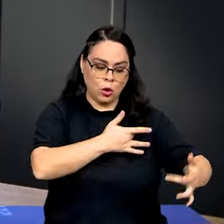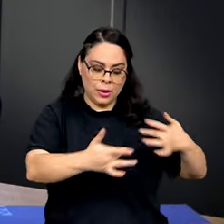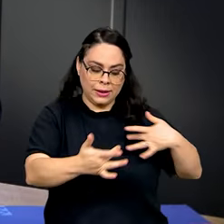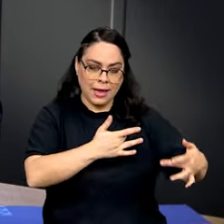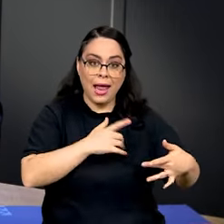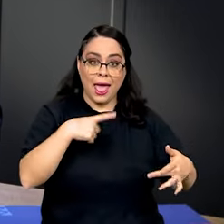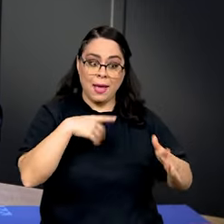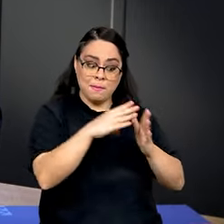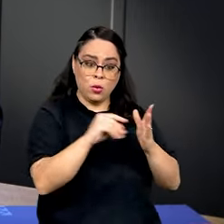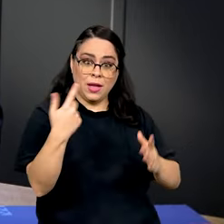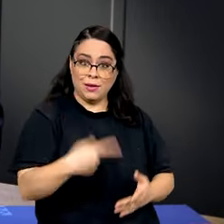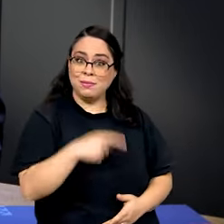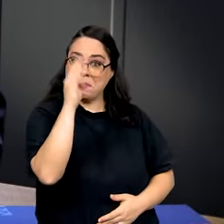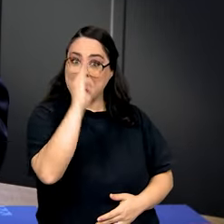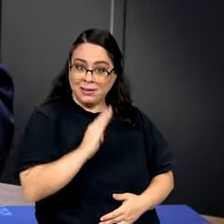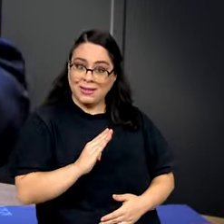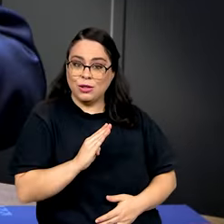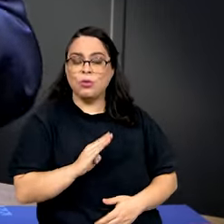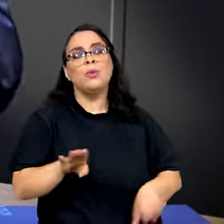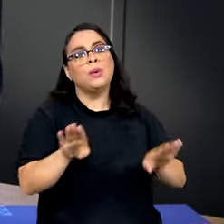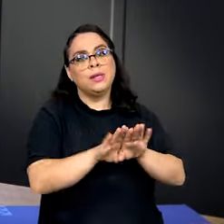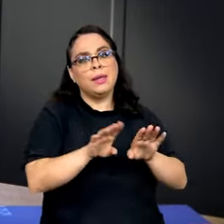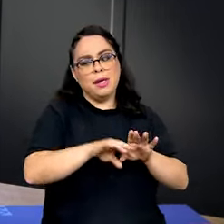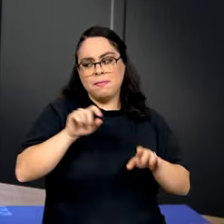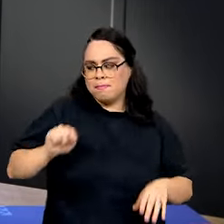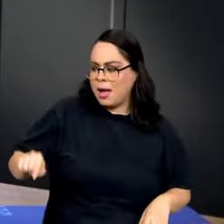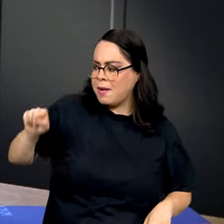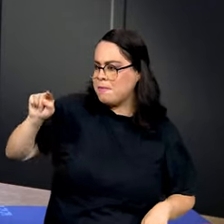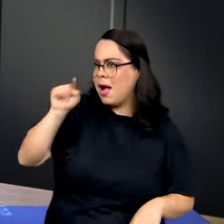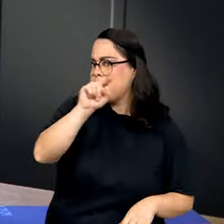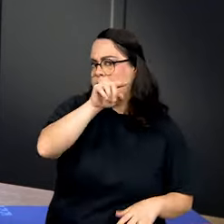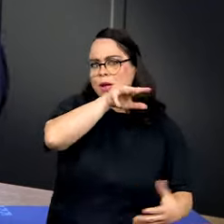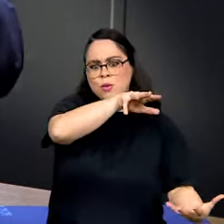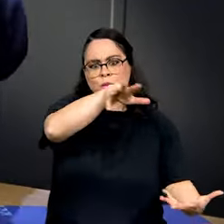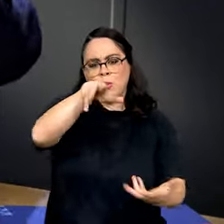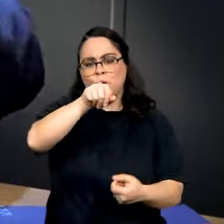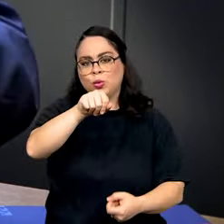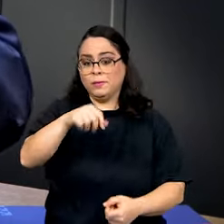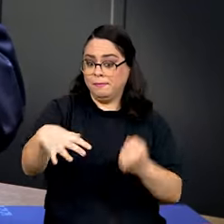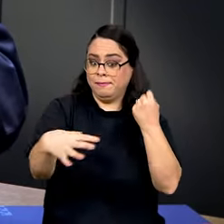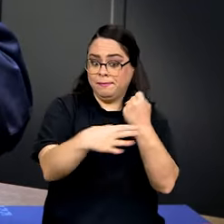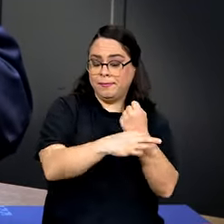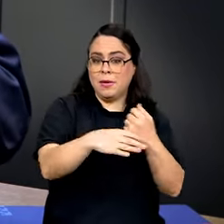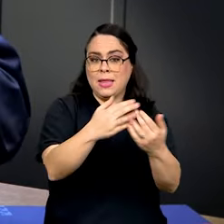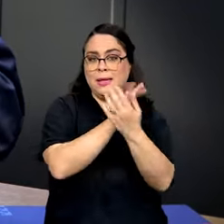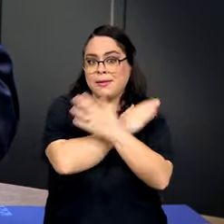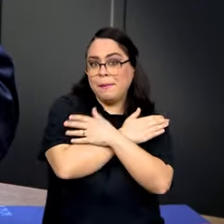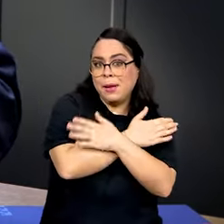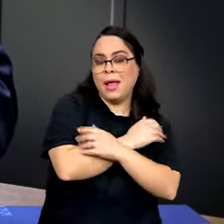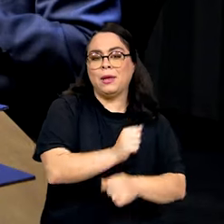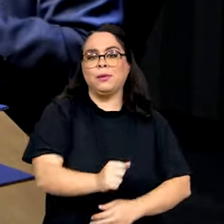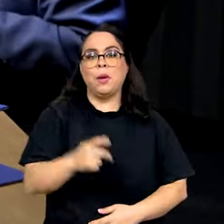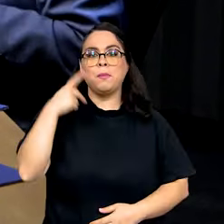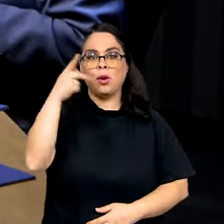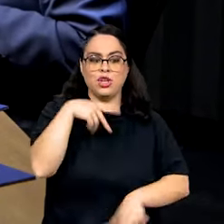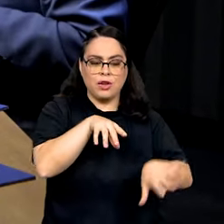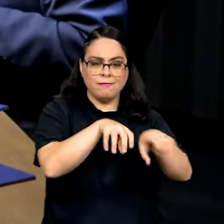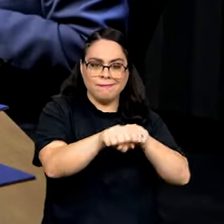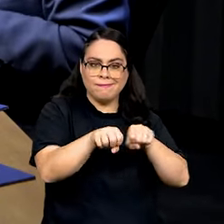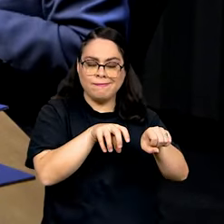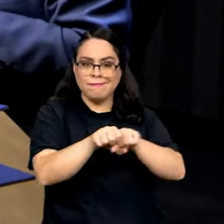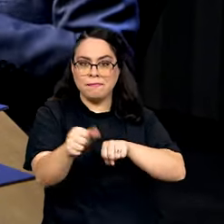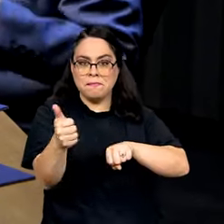exemplos como esses do Brasil mas também de outras partes do mundo o seguro desemprego a política de